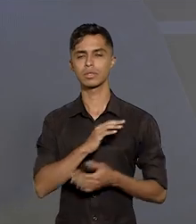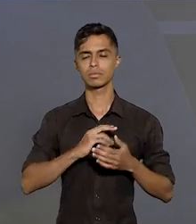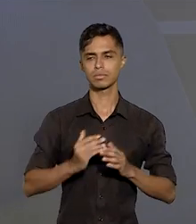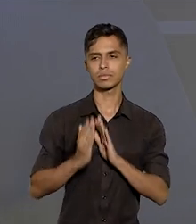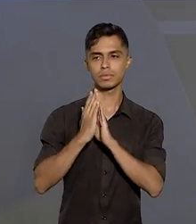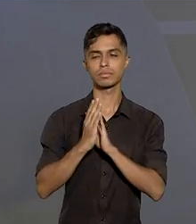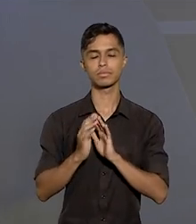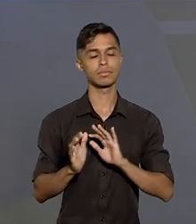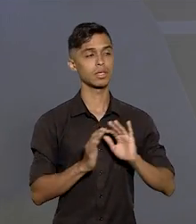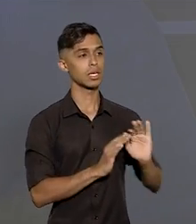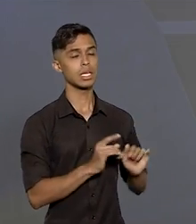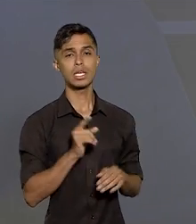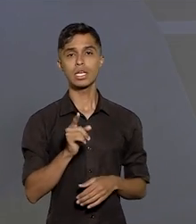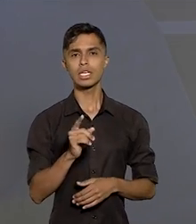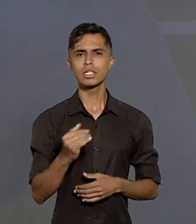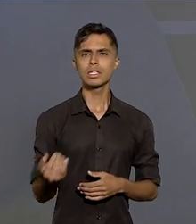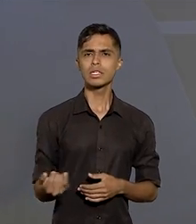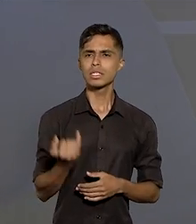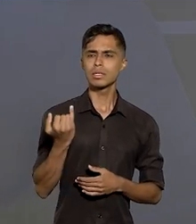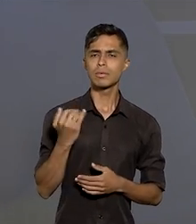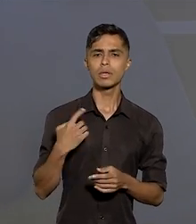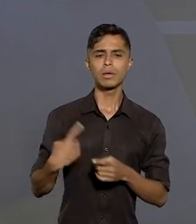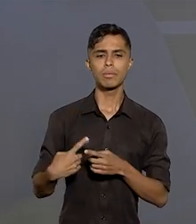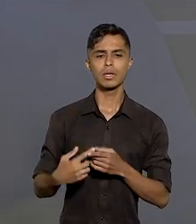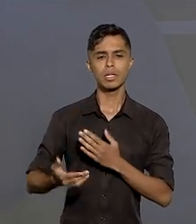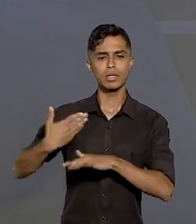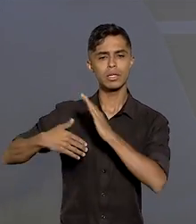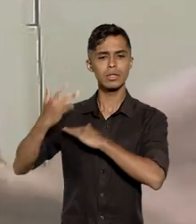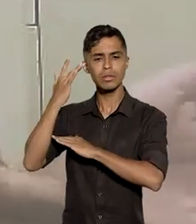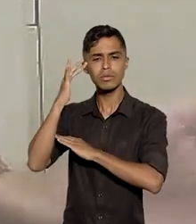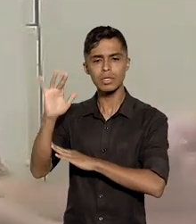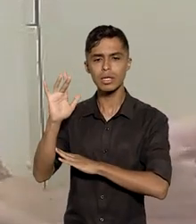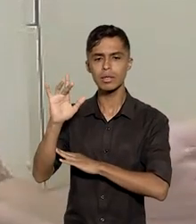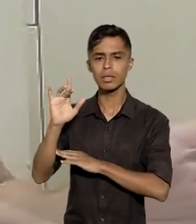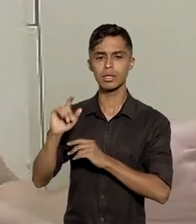passado, a gente não conseguia nem saber quantas trans tínhamos